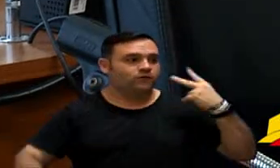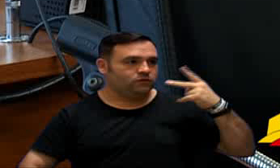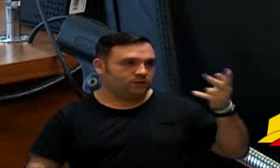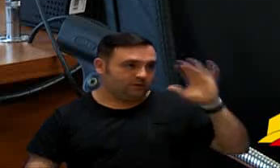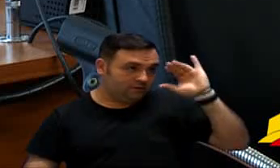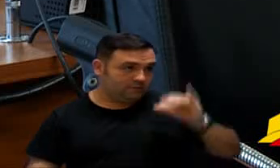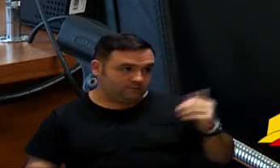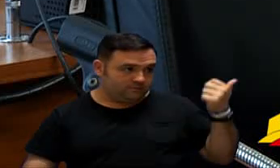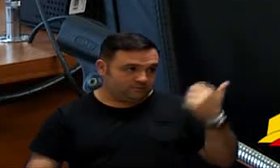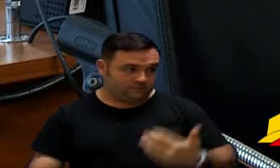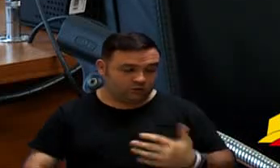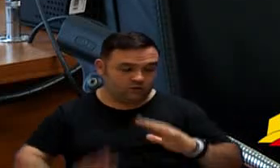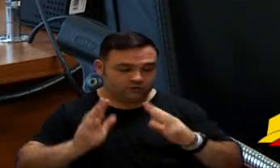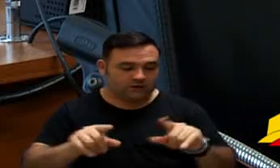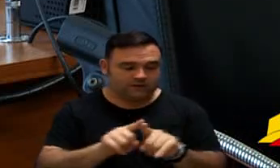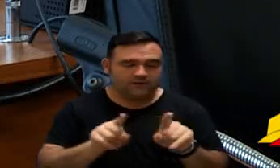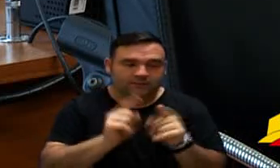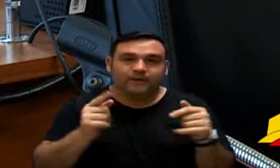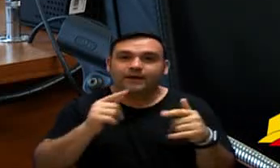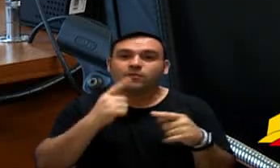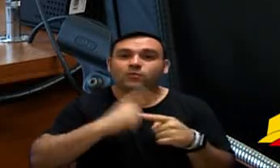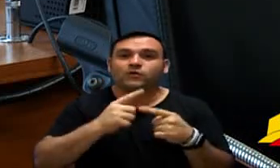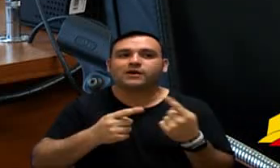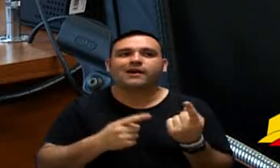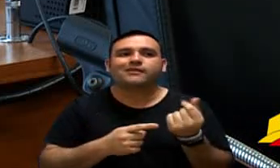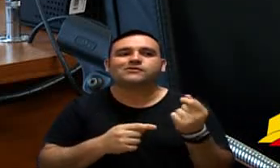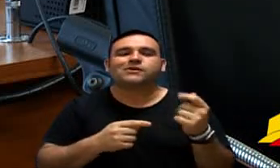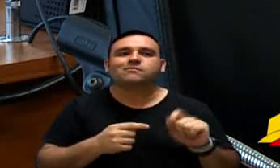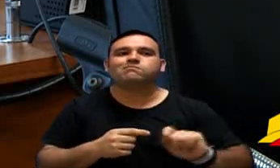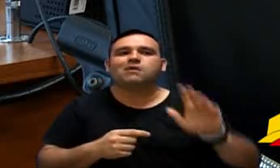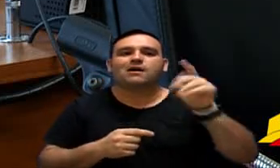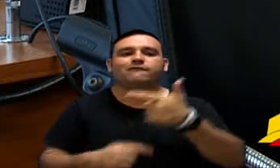muito bem pontuou, do